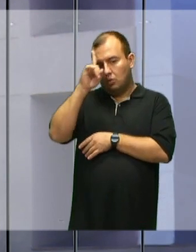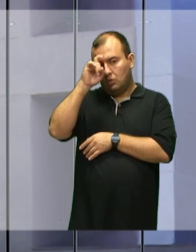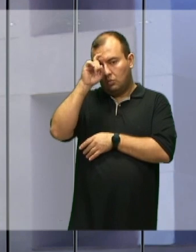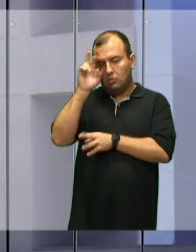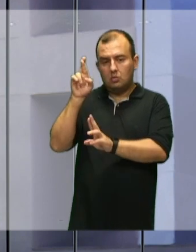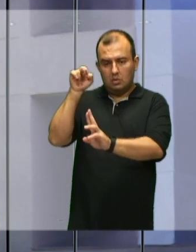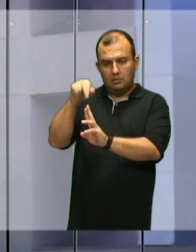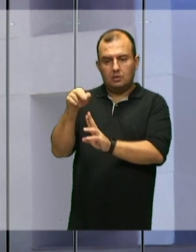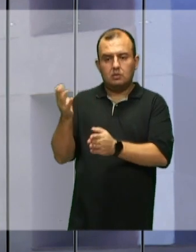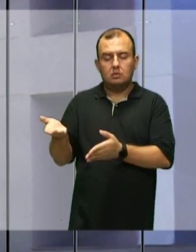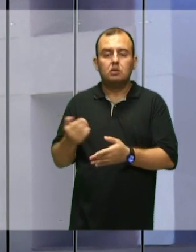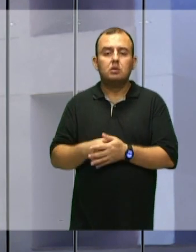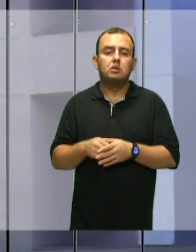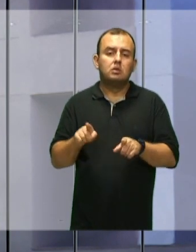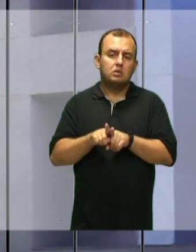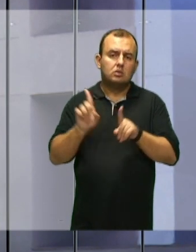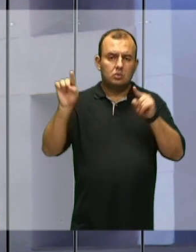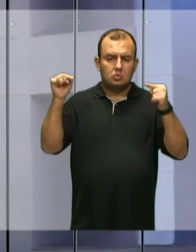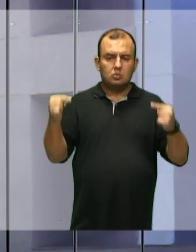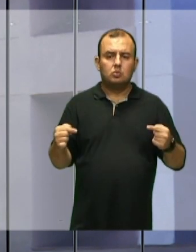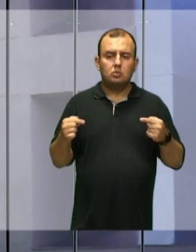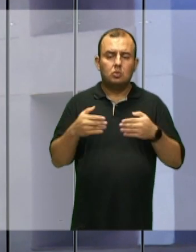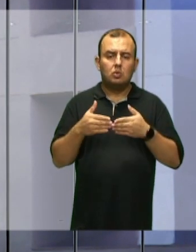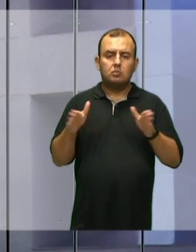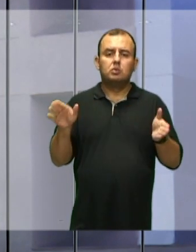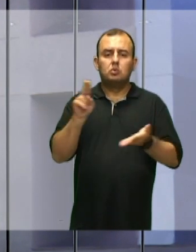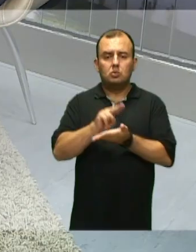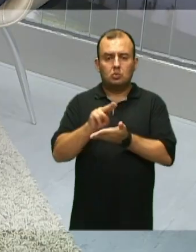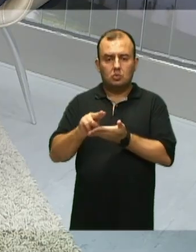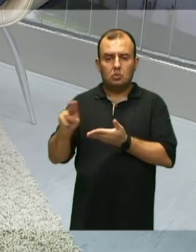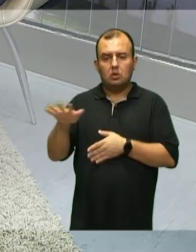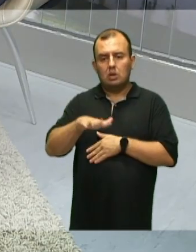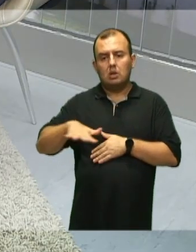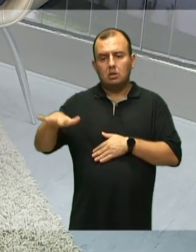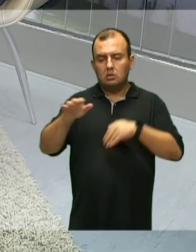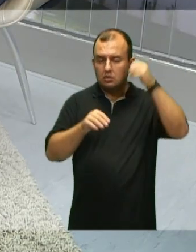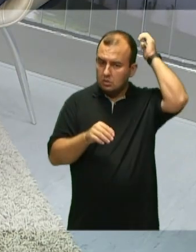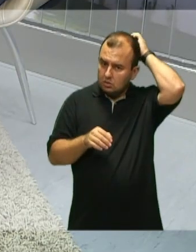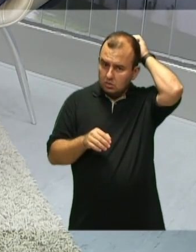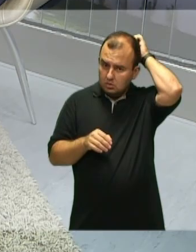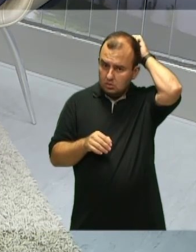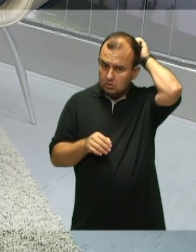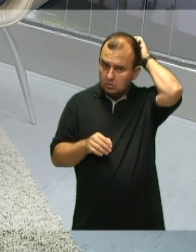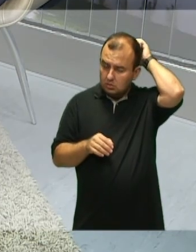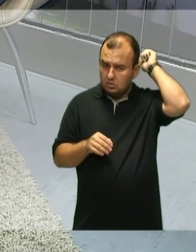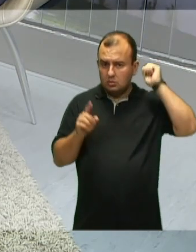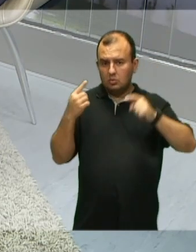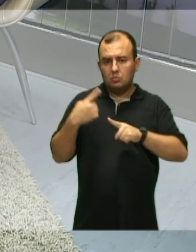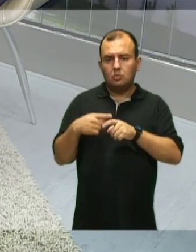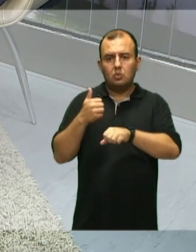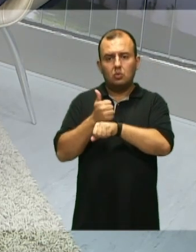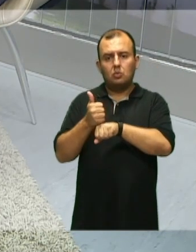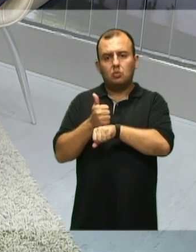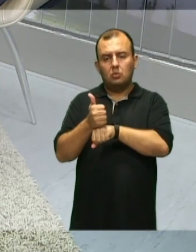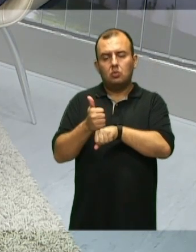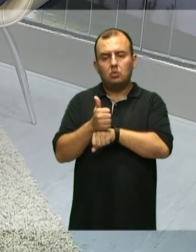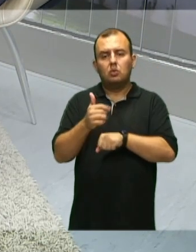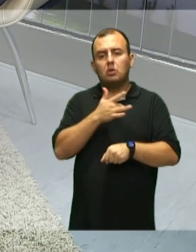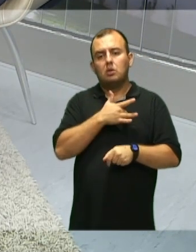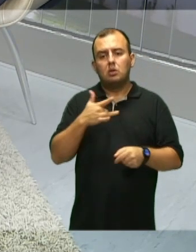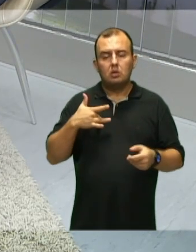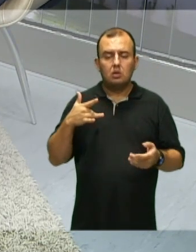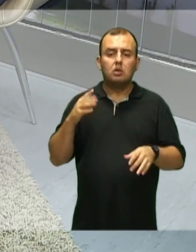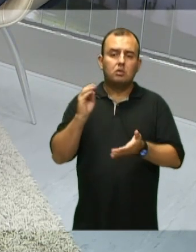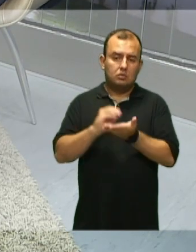Hospital Marieta e ela me falou do grande desafio da abertura de novos leitos que aqui na região que é a questão dos Profissionais de Saúde nós temos uma falta de profissionais de